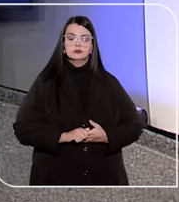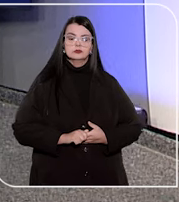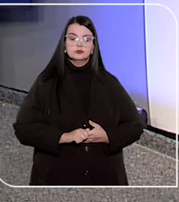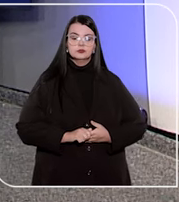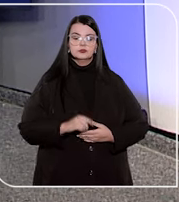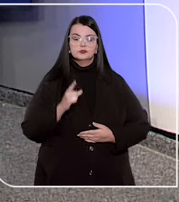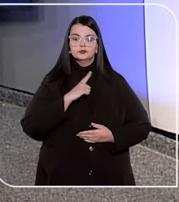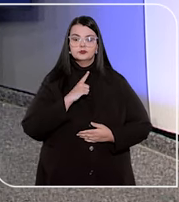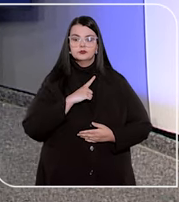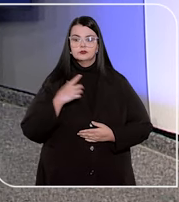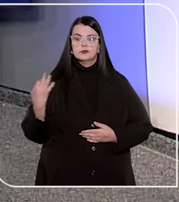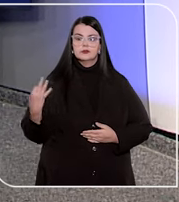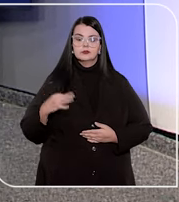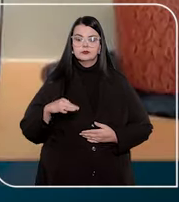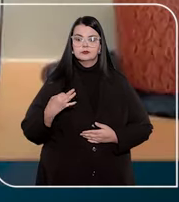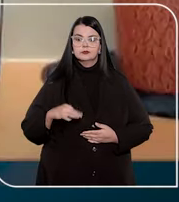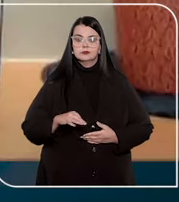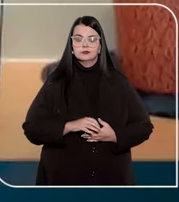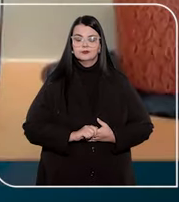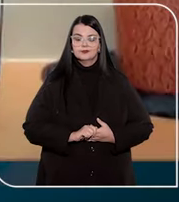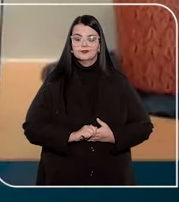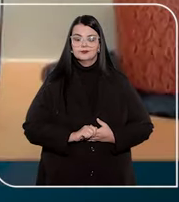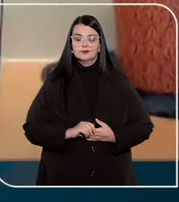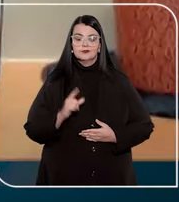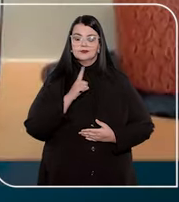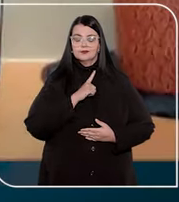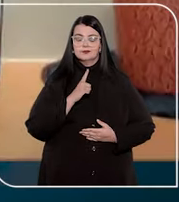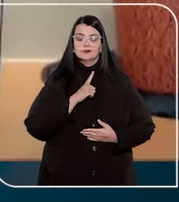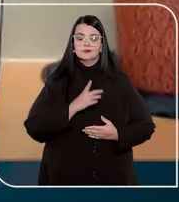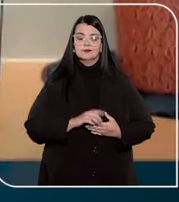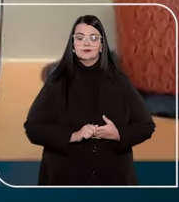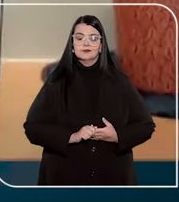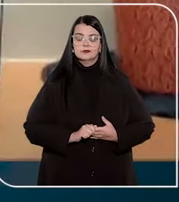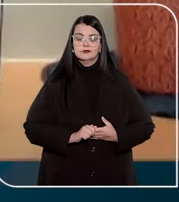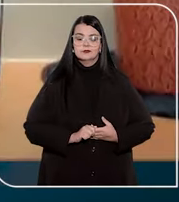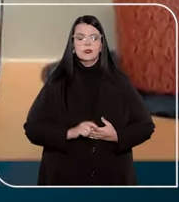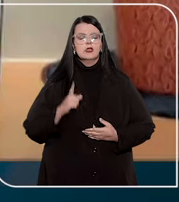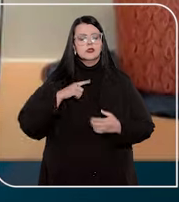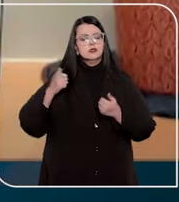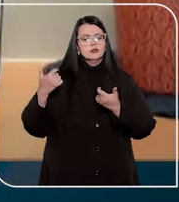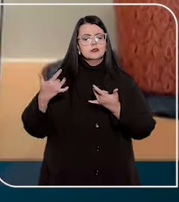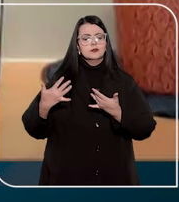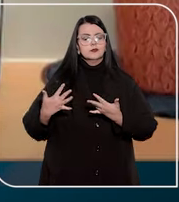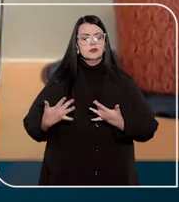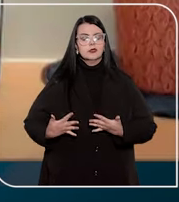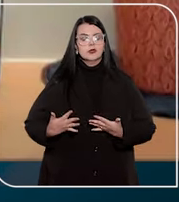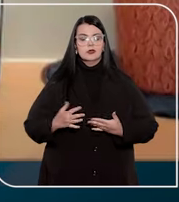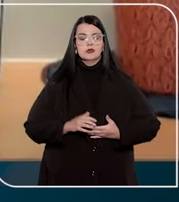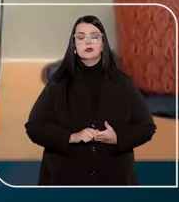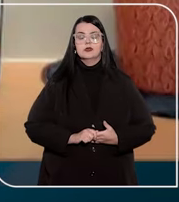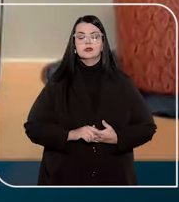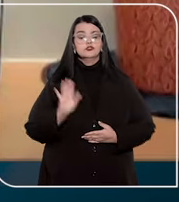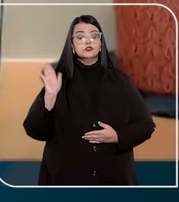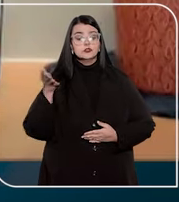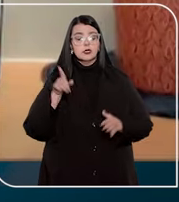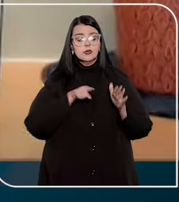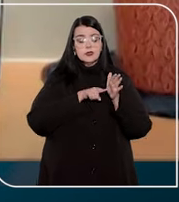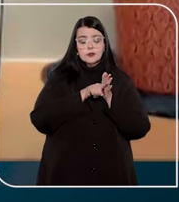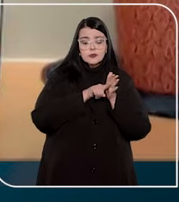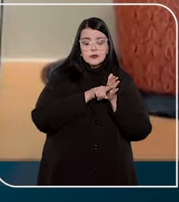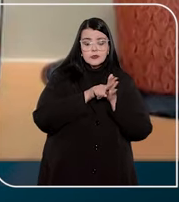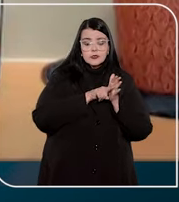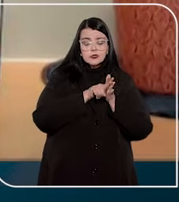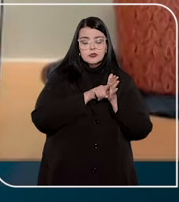Perfeito, Fátima. Exatamente nessa linha que o Dr. Denis comentou. E, Dr. Denis, eu fui pesquisar aqui a data